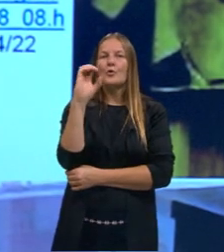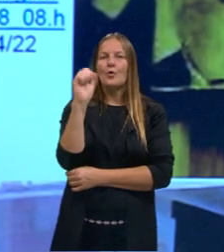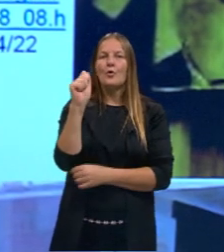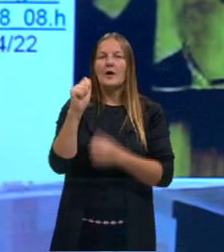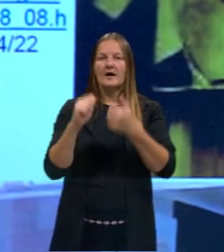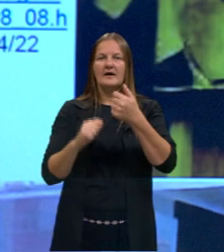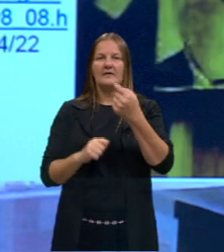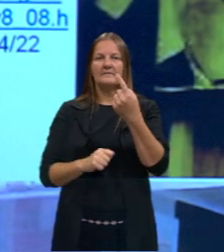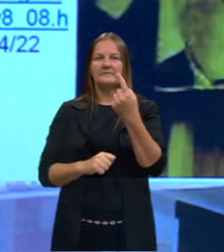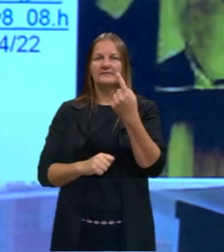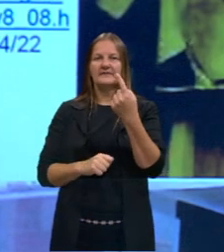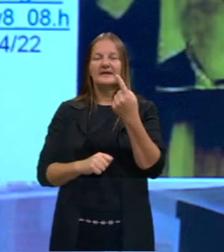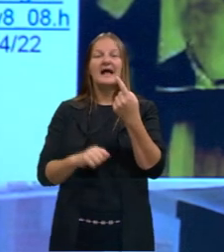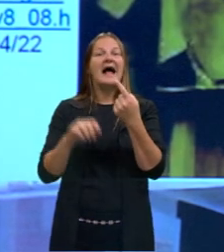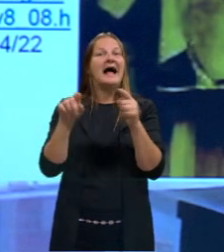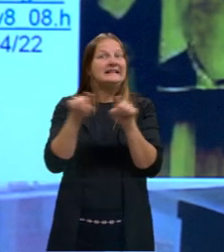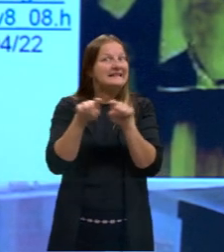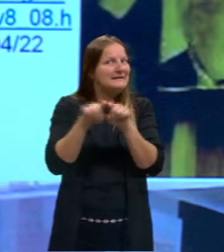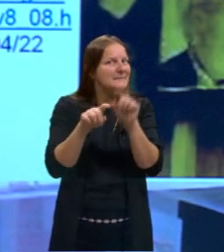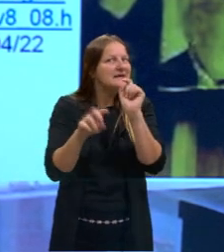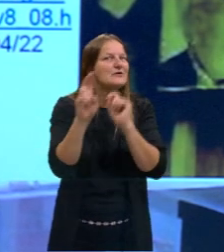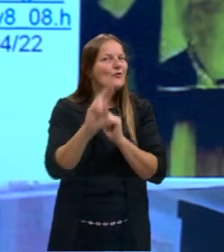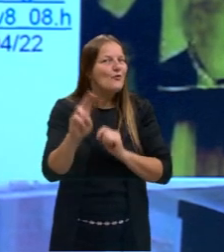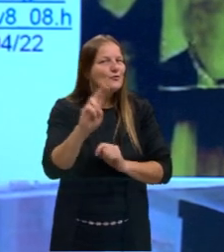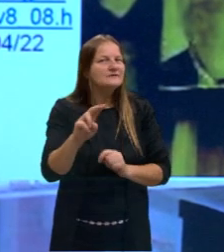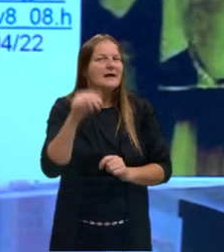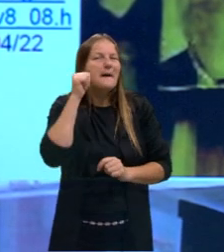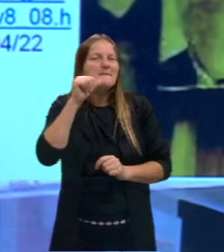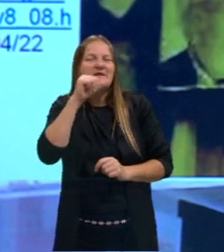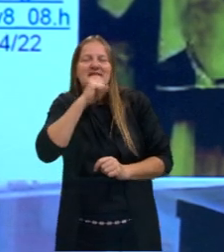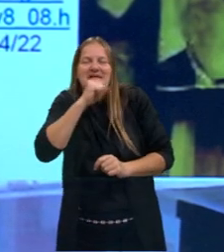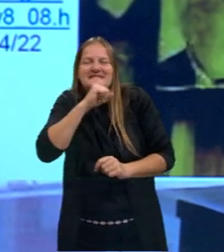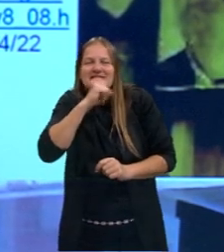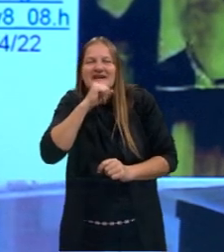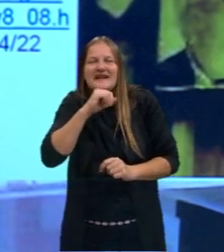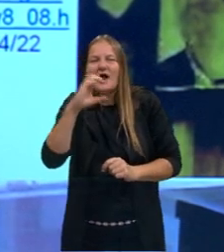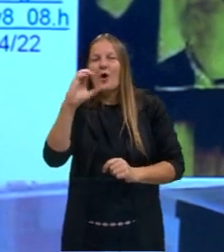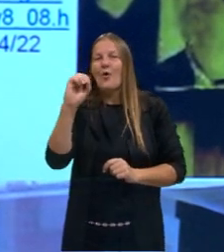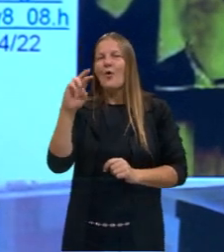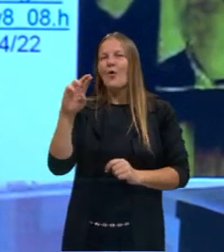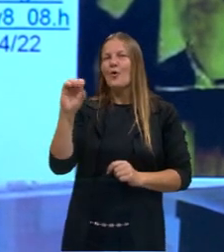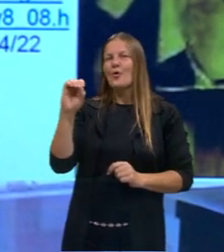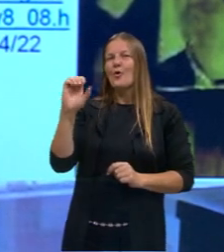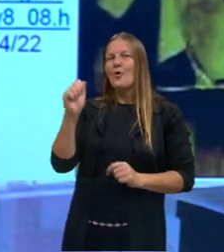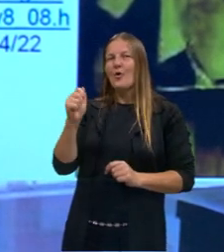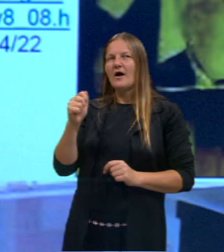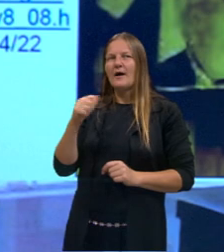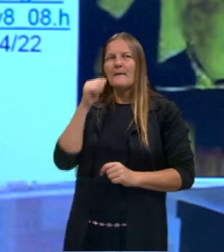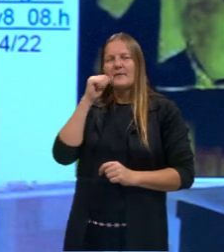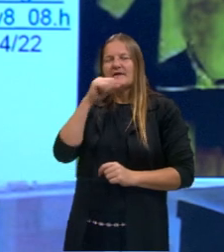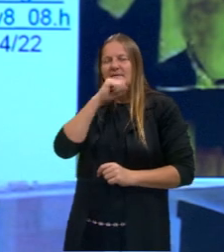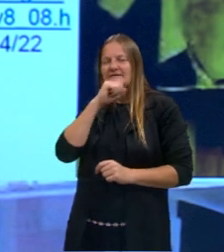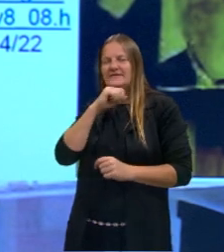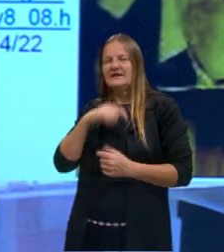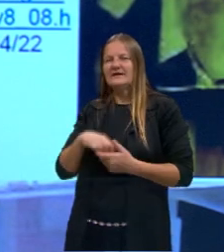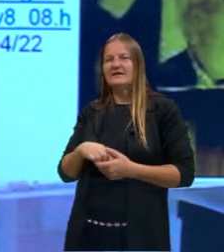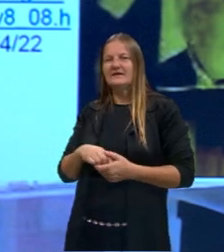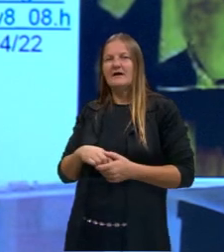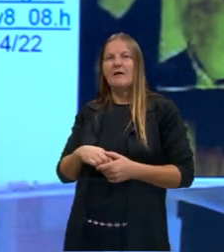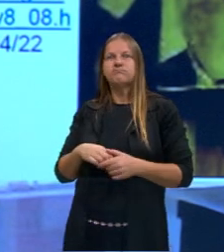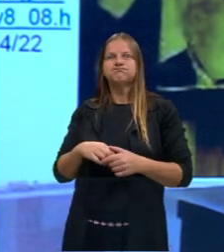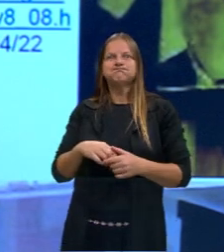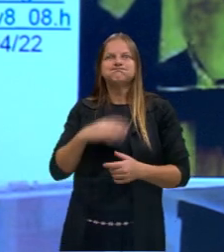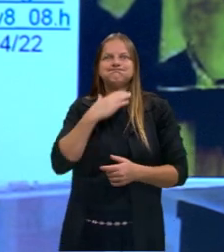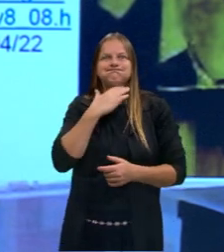é no sentido não é no sentido de como arrumar uma velhinha né a gente tem um Senhorzinho aqui mas como arrumar